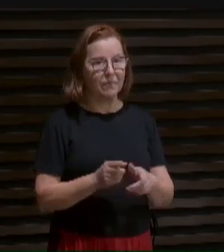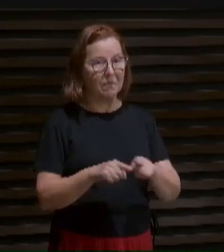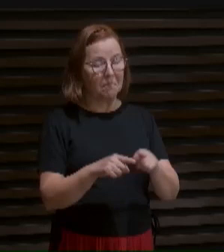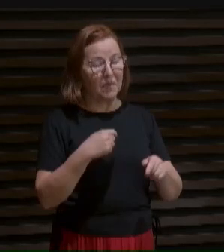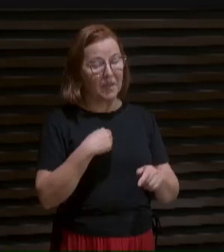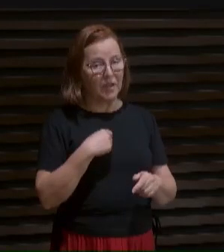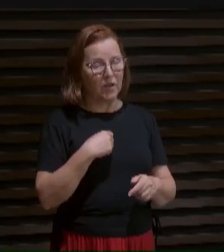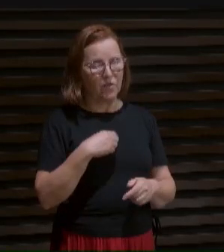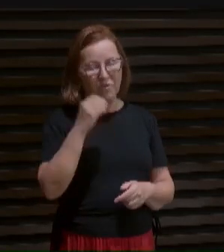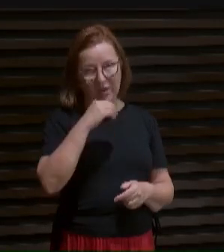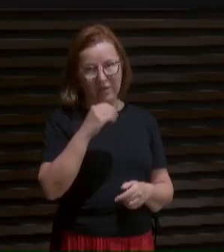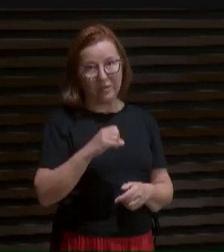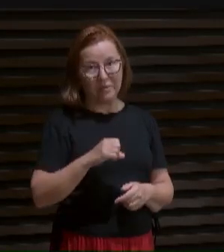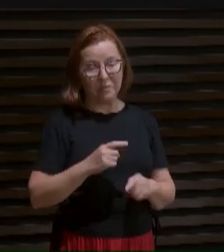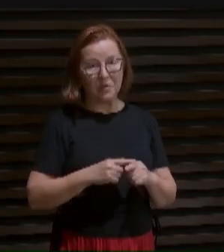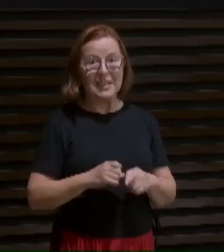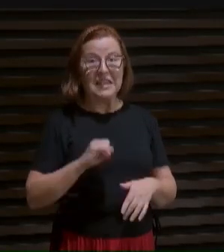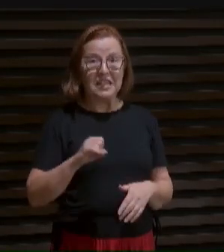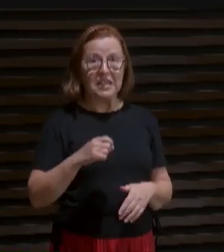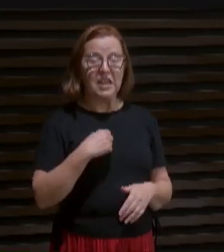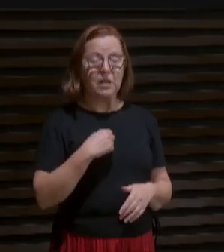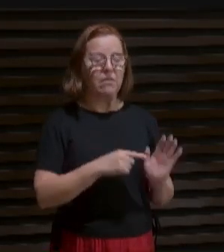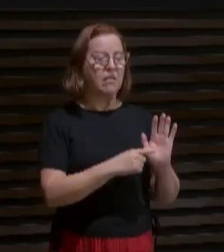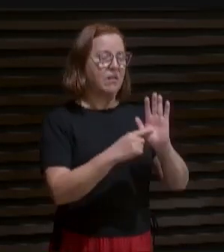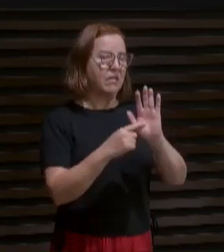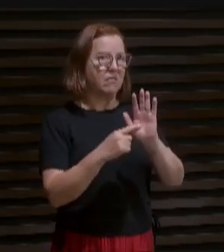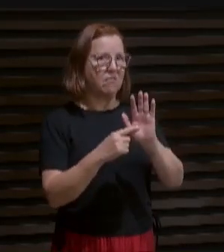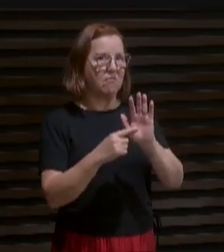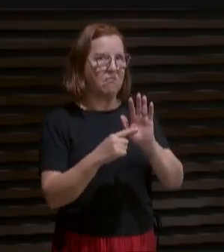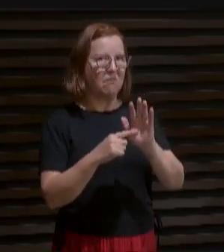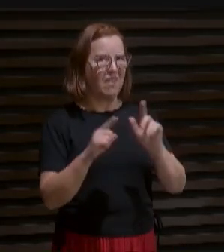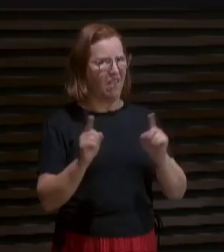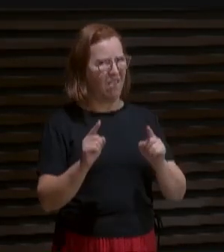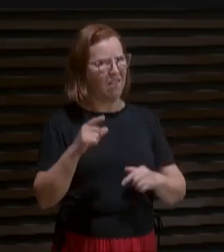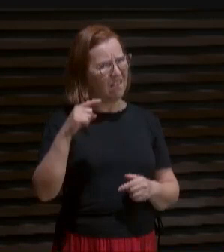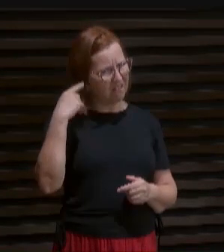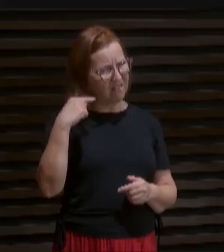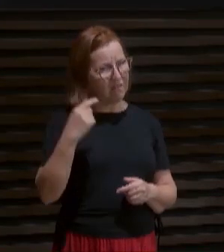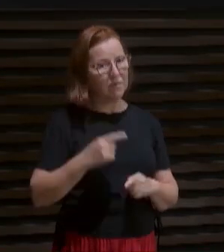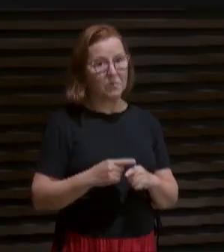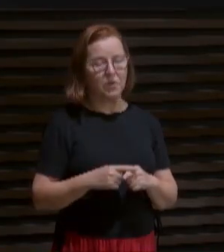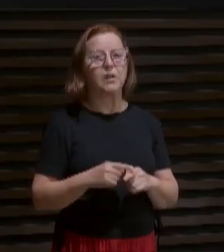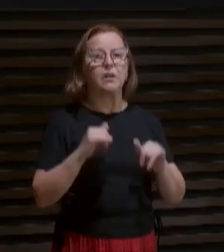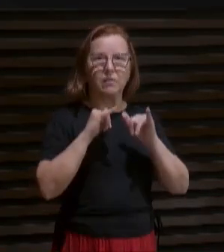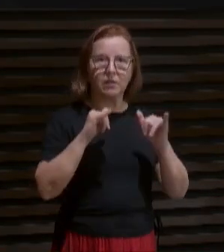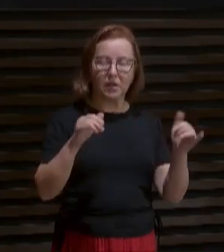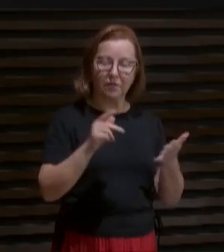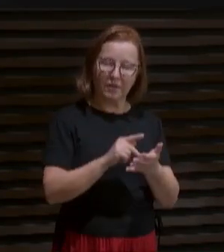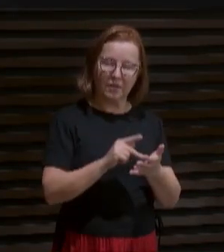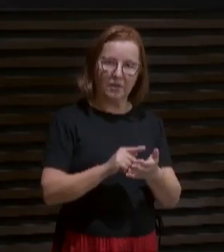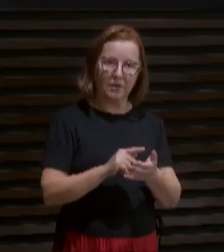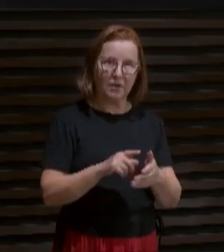se eu vier a gloriar-me, não serei nécio, porque direi a verdade,